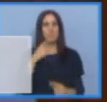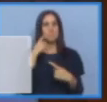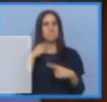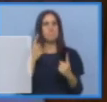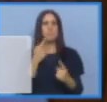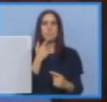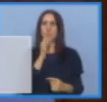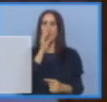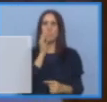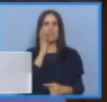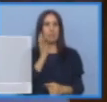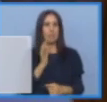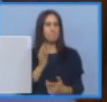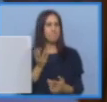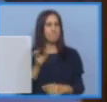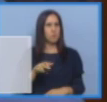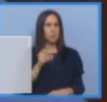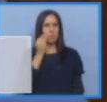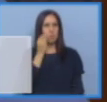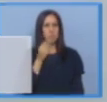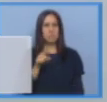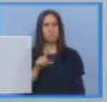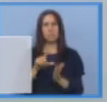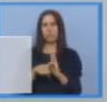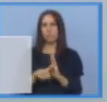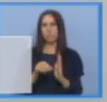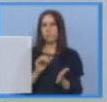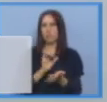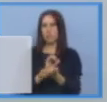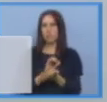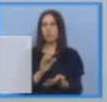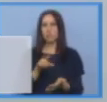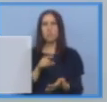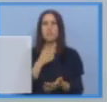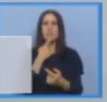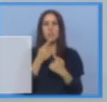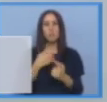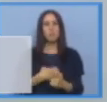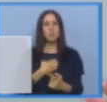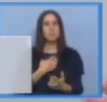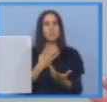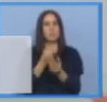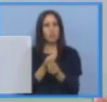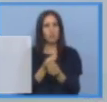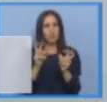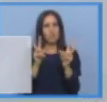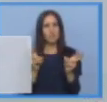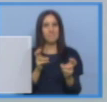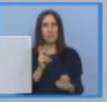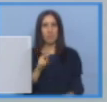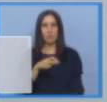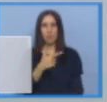apresentar e tentar perceber como é que surgiu este projeto na Figueira da Foz, Diálogos Consentidos. António. Olá, boa tarde. Antes de mais, obrigado pela